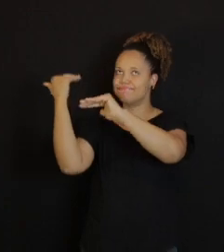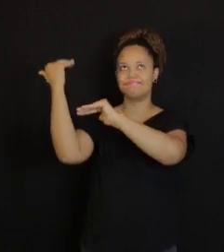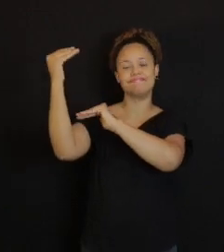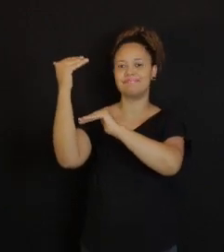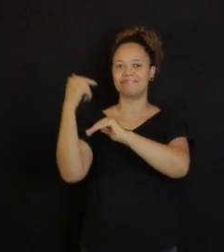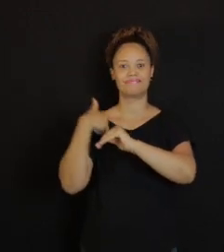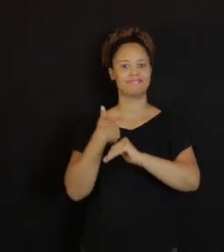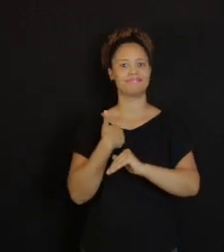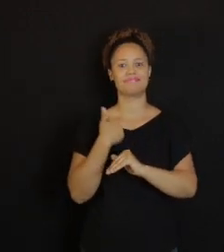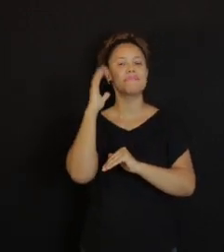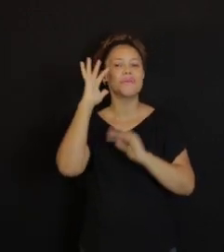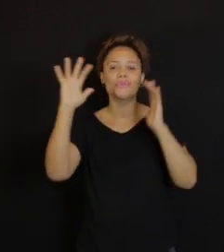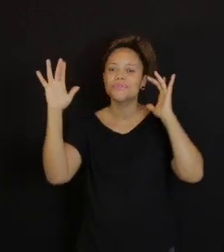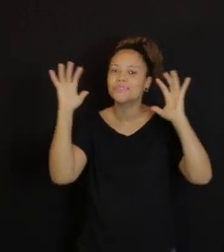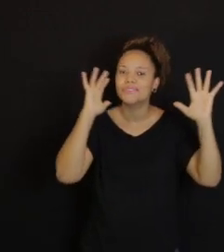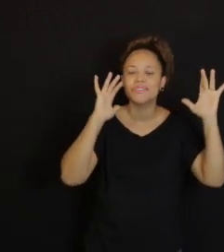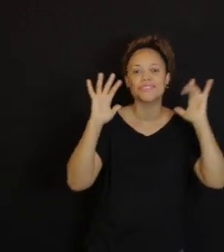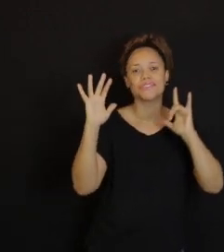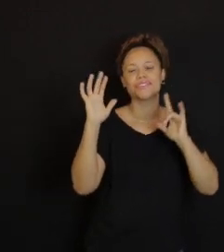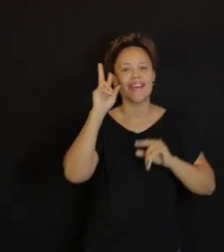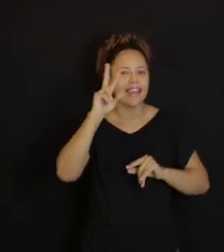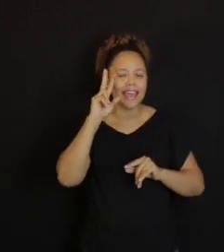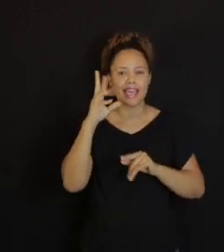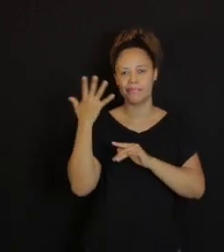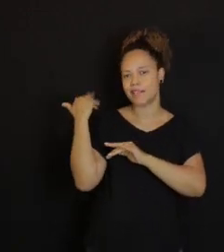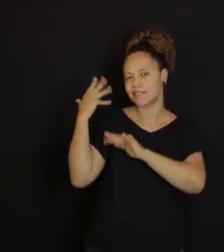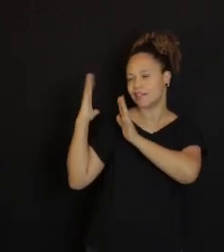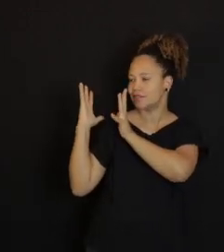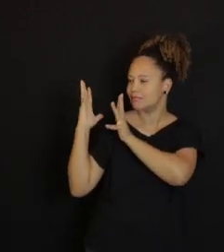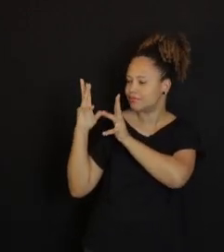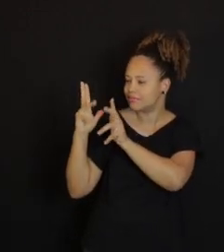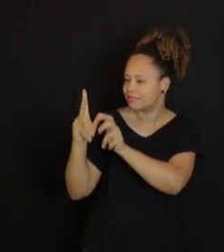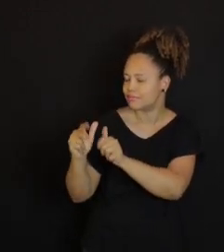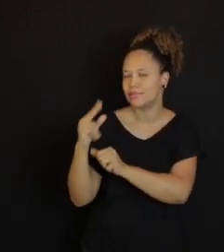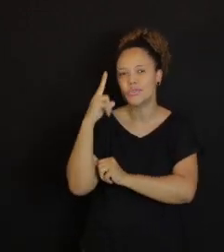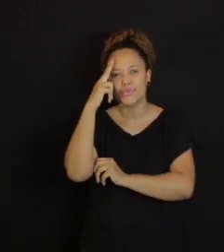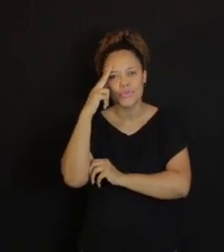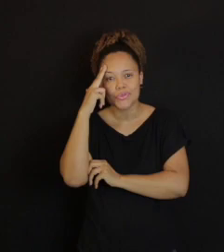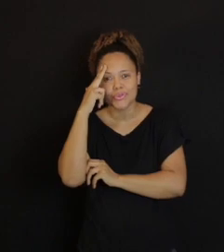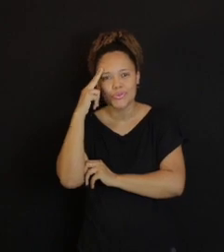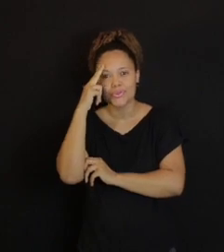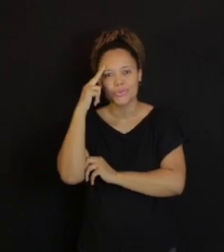ultrapassou em muito os sonhos daquele menino da periferia que sonhava